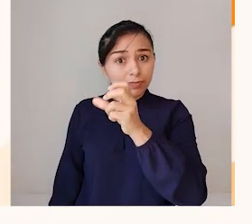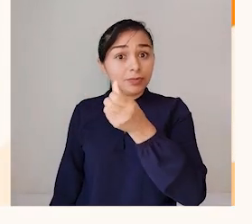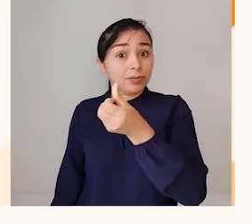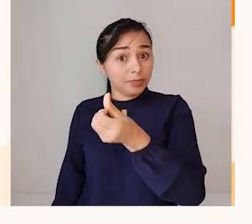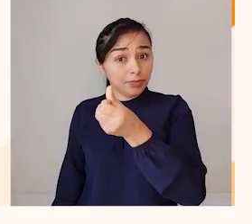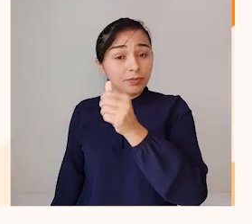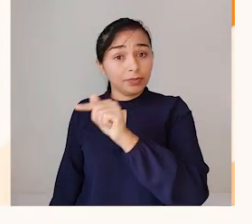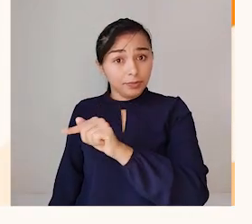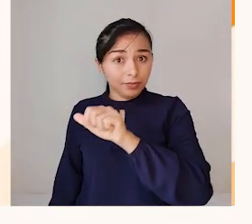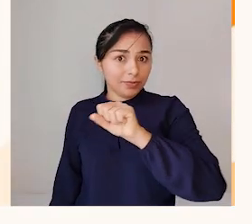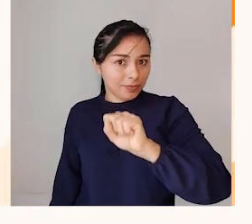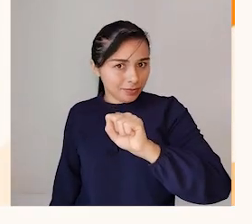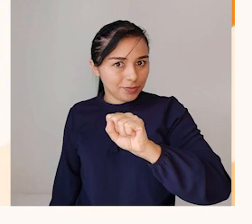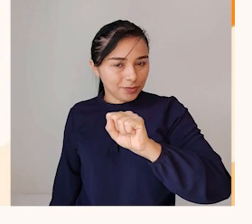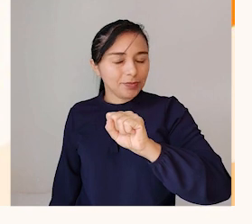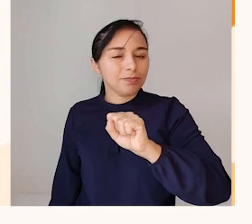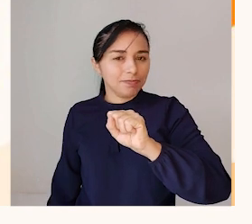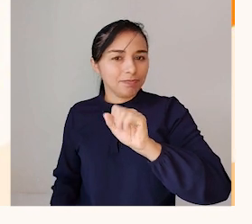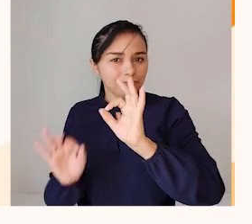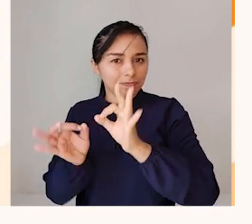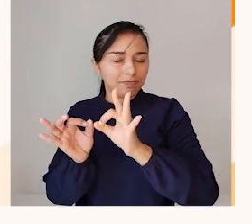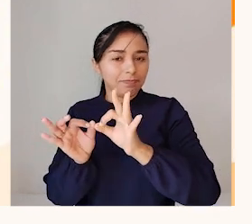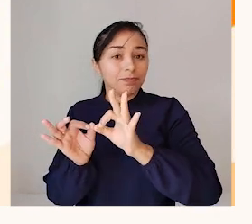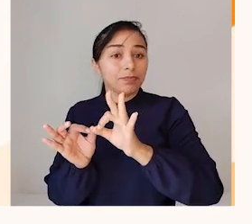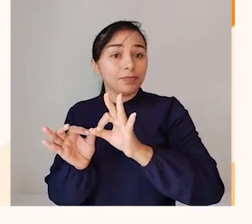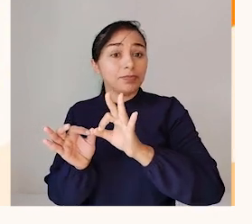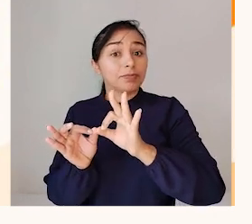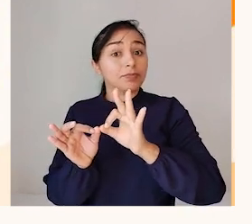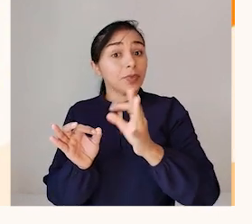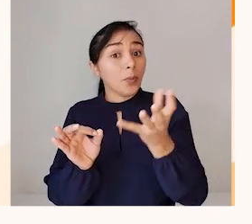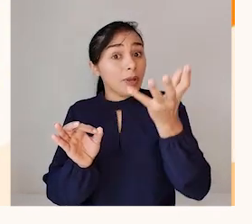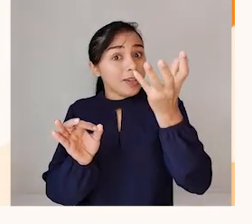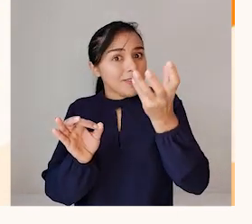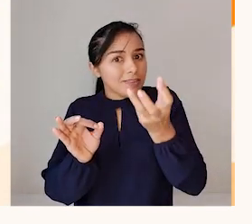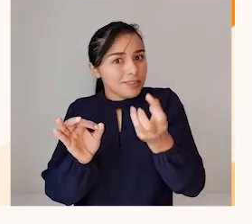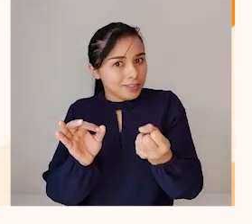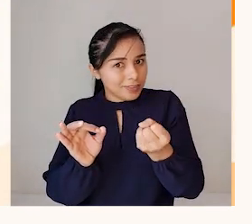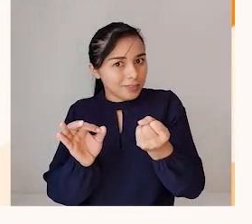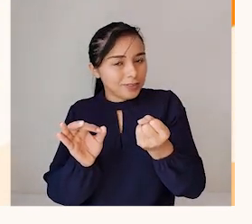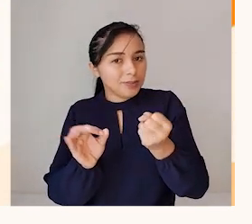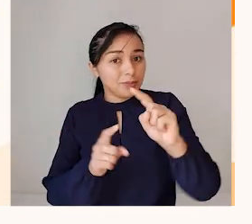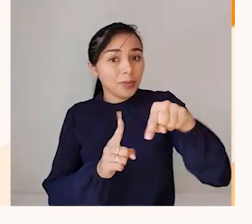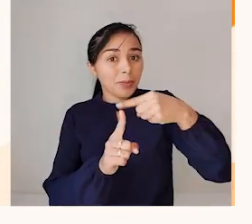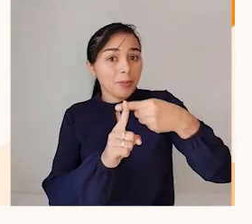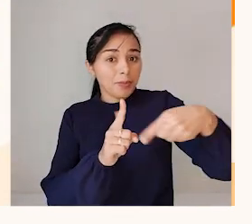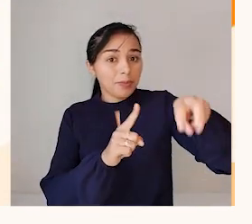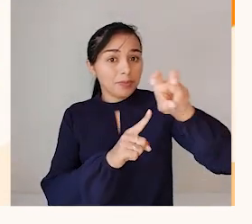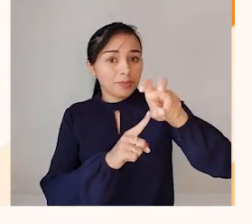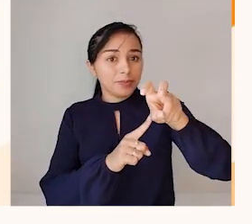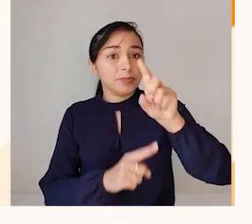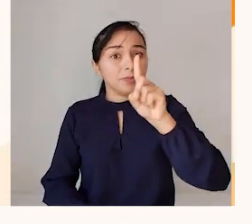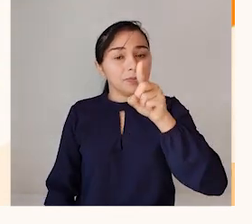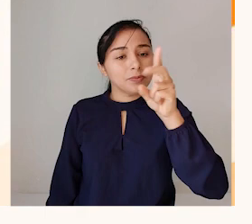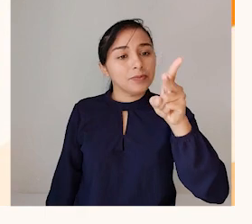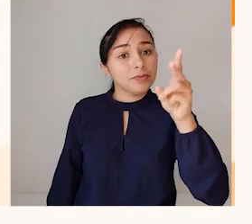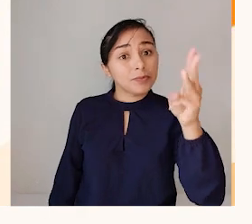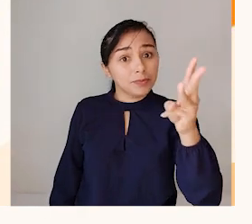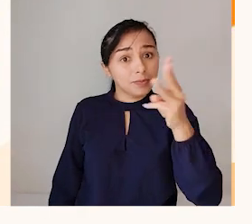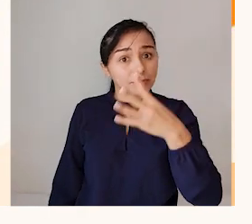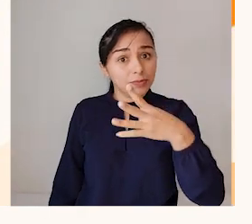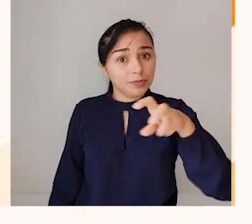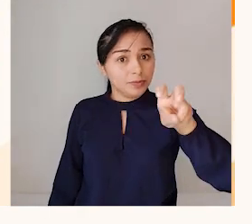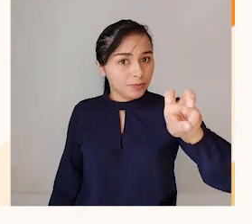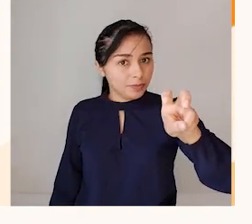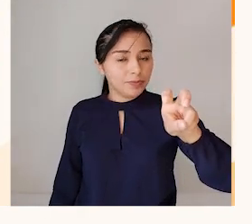3, 4, 5, 6, 7, 8. Ganhou, então, mais 5 do Pedro. 1,